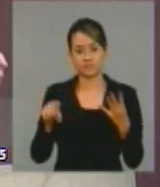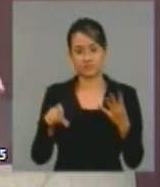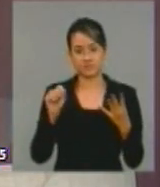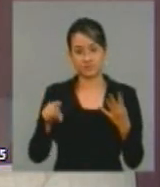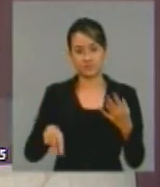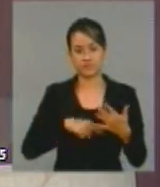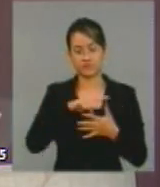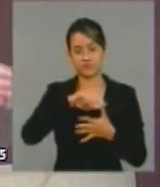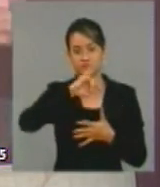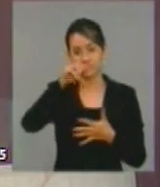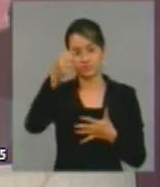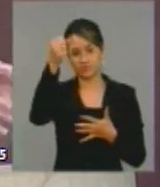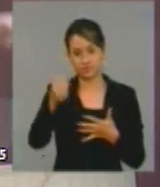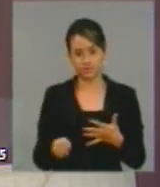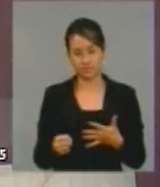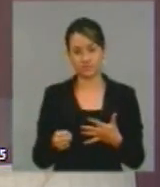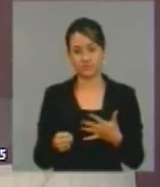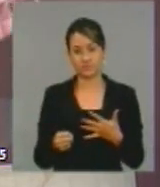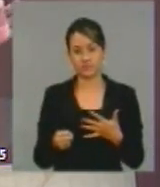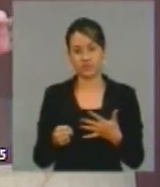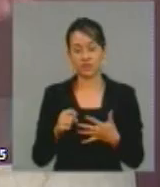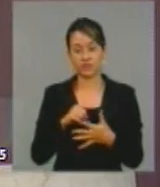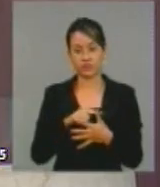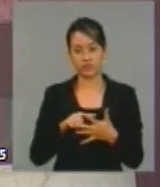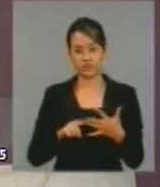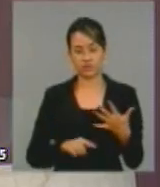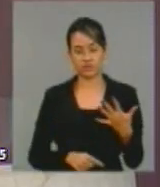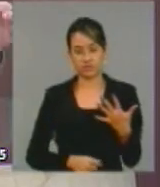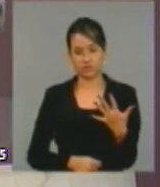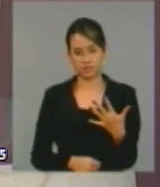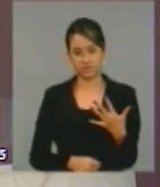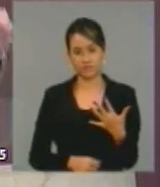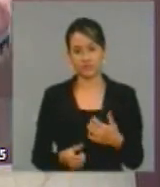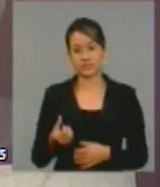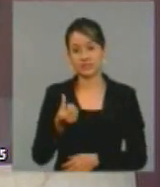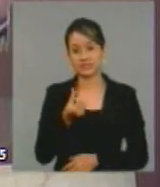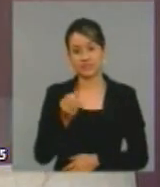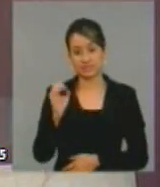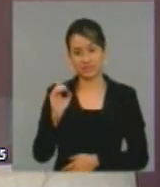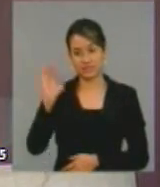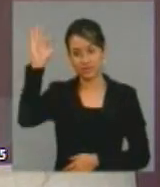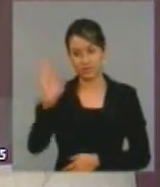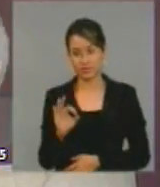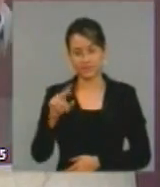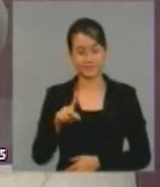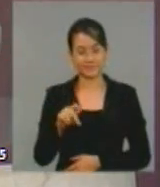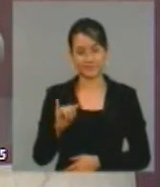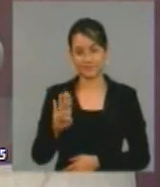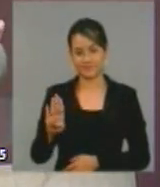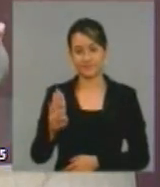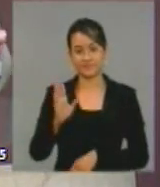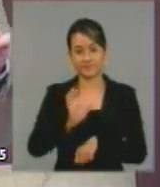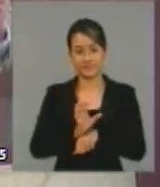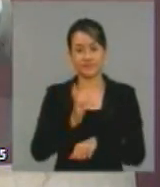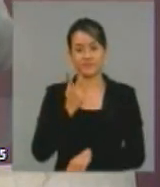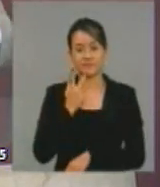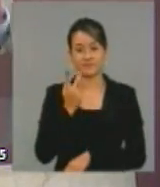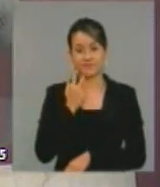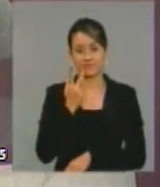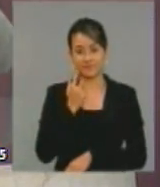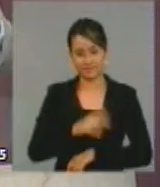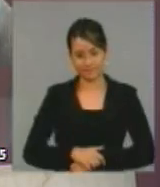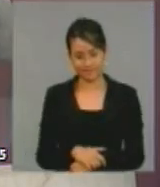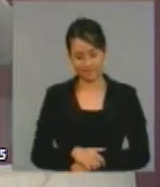Sobral, Juazeiro, estão recebendo, têm 60% do PIB do Ceará. Isso porque